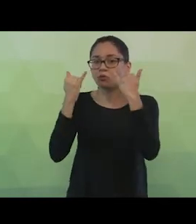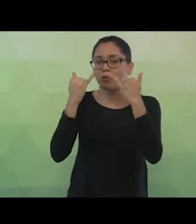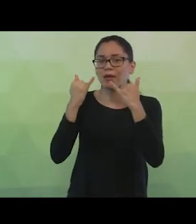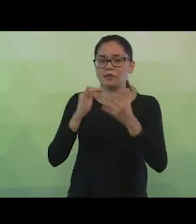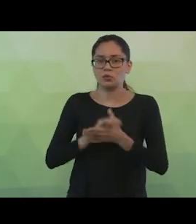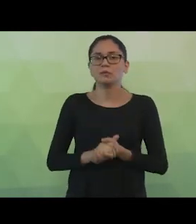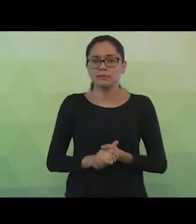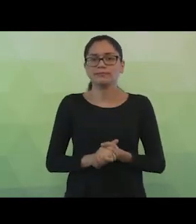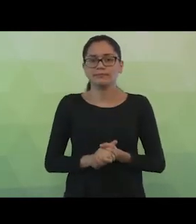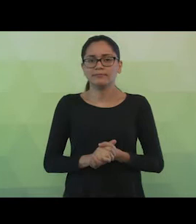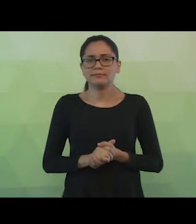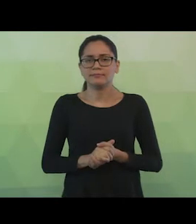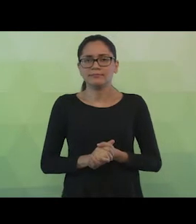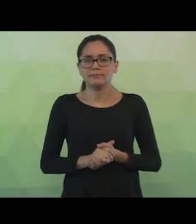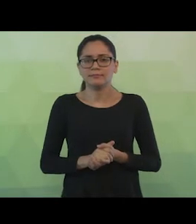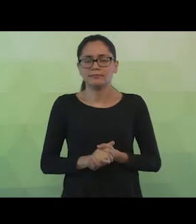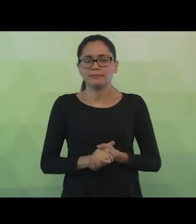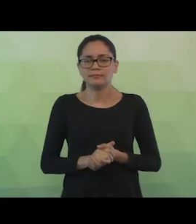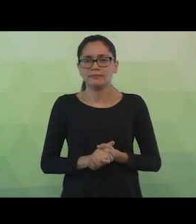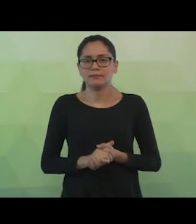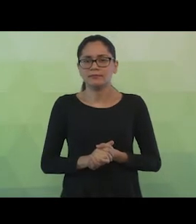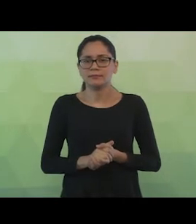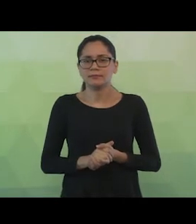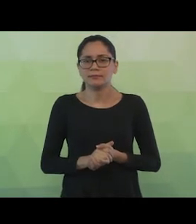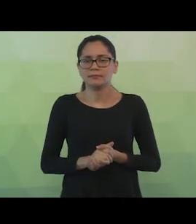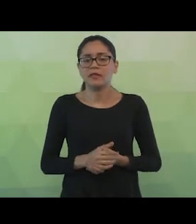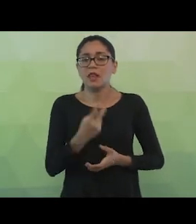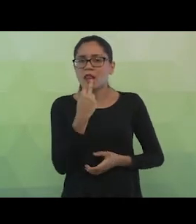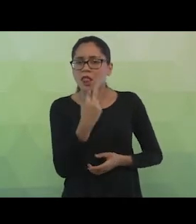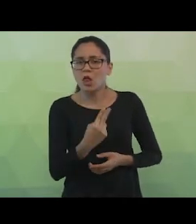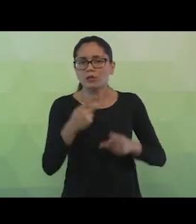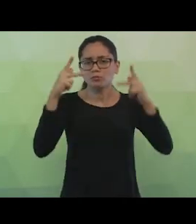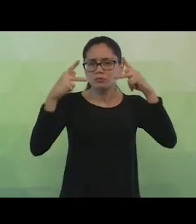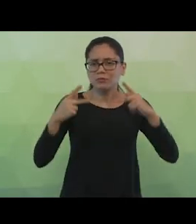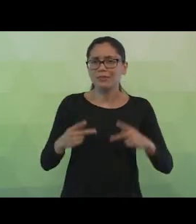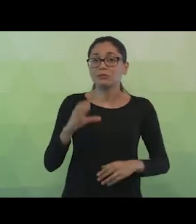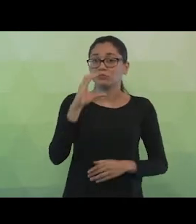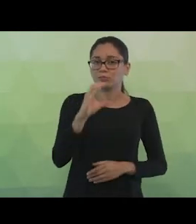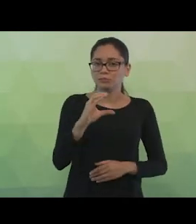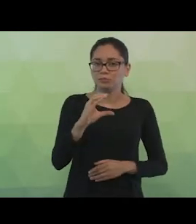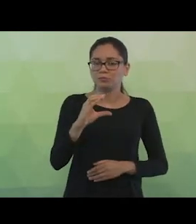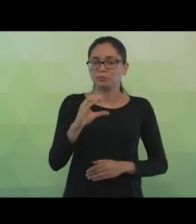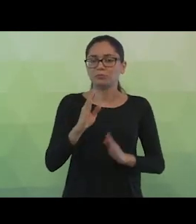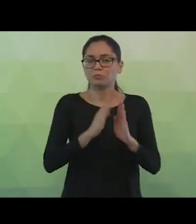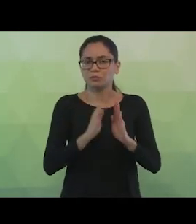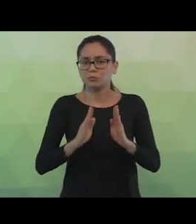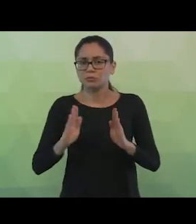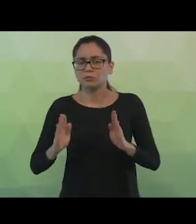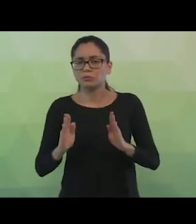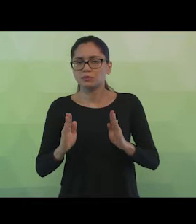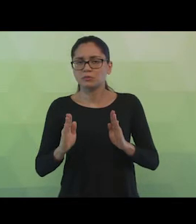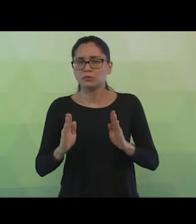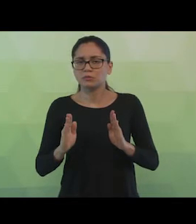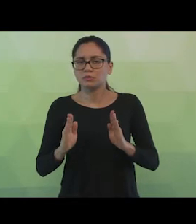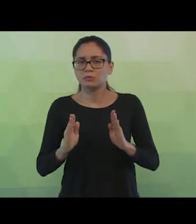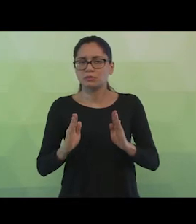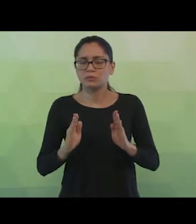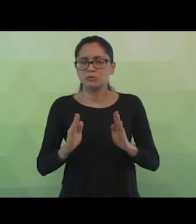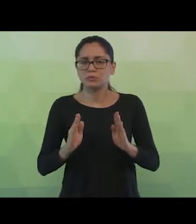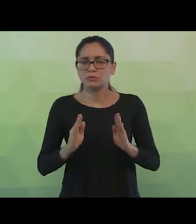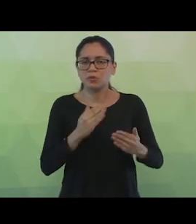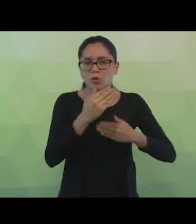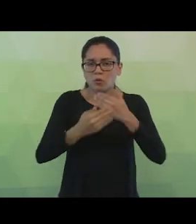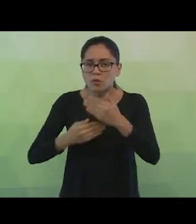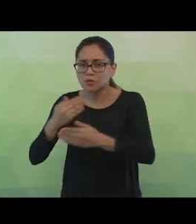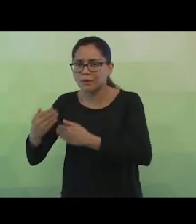informações através da linguagem de programação C. Essa biblioteca, ela permite a interação do usuário